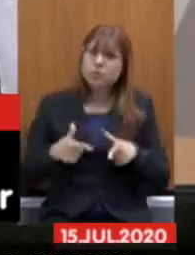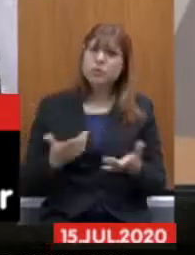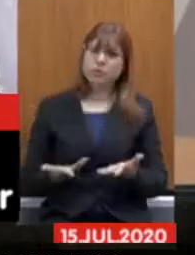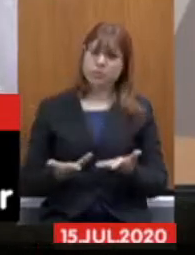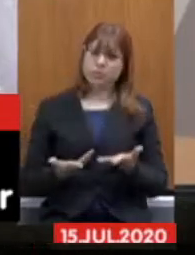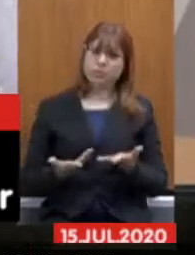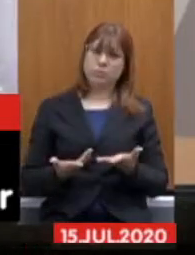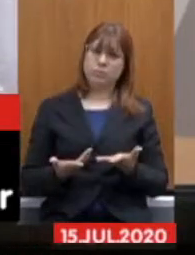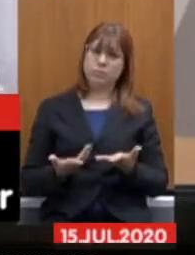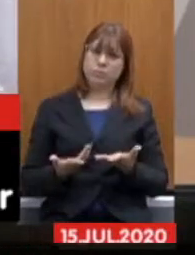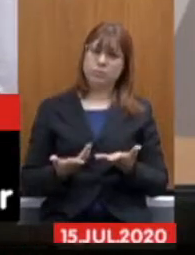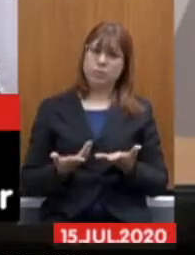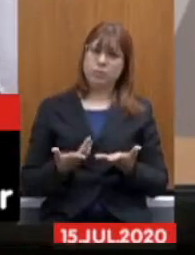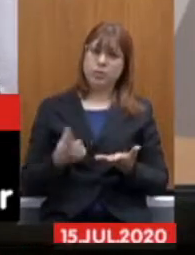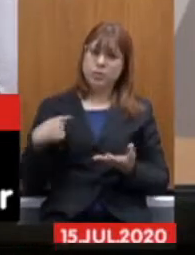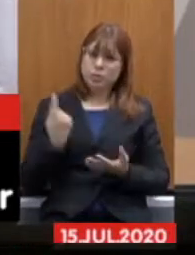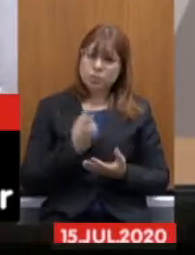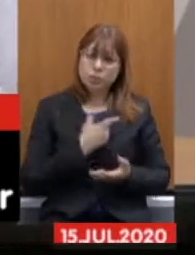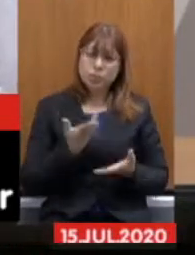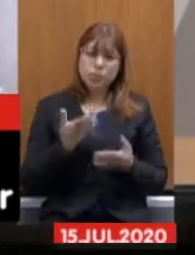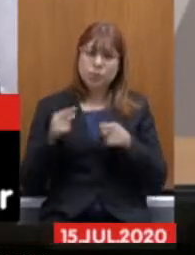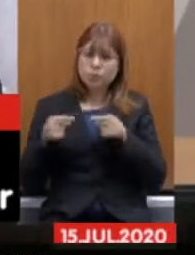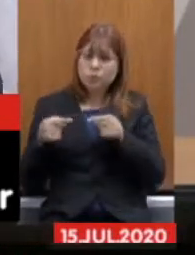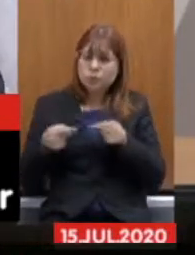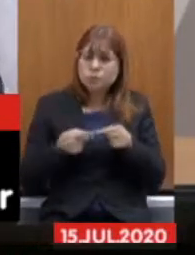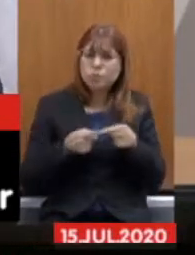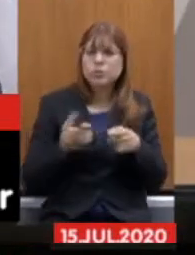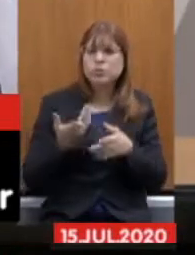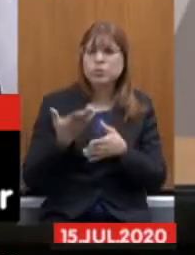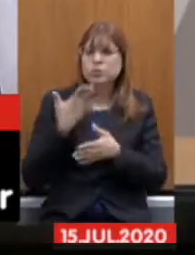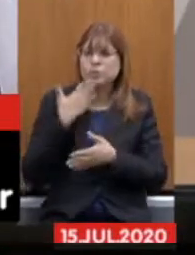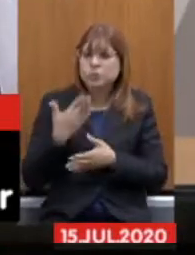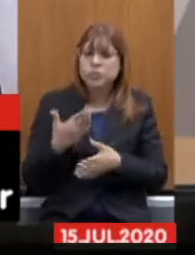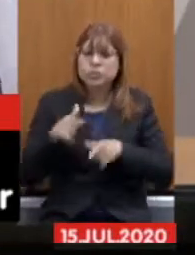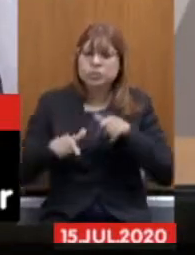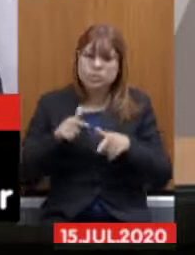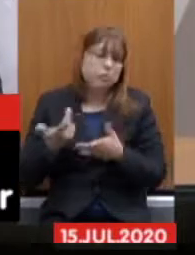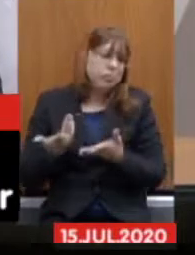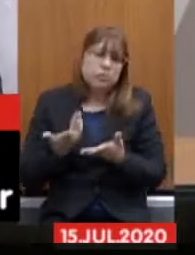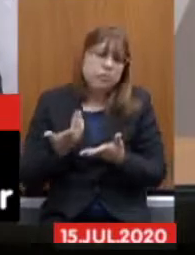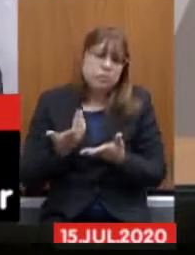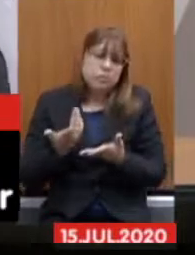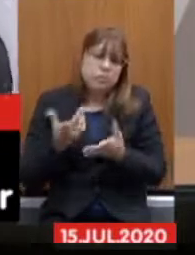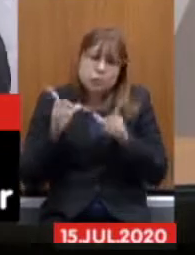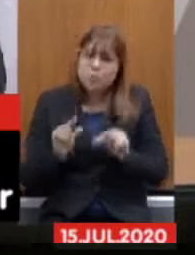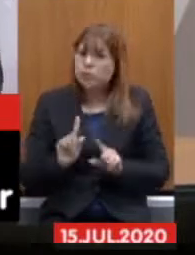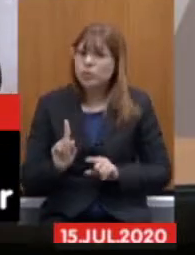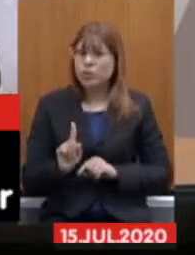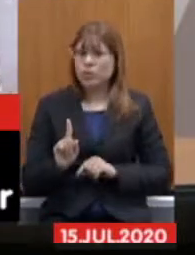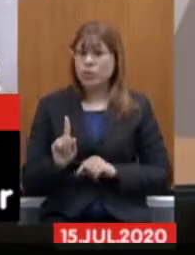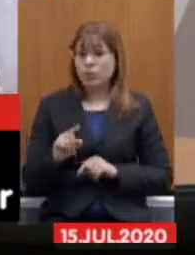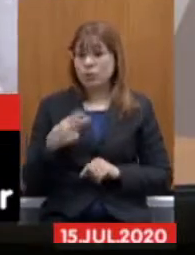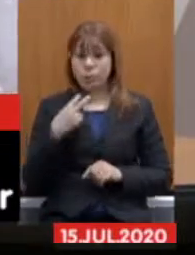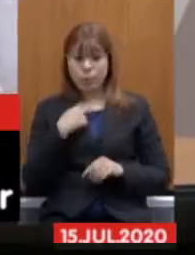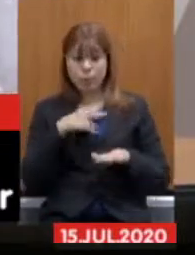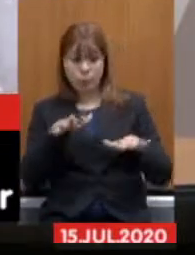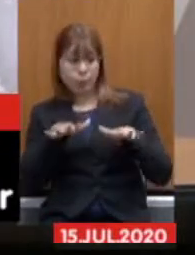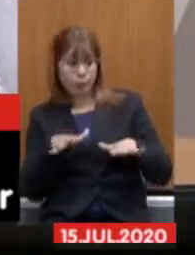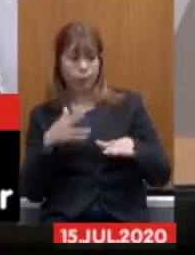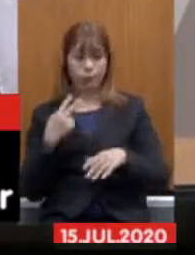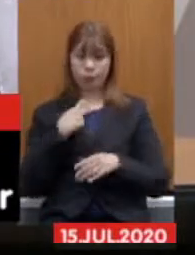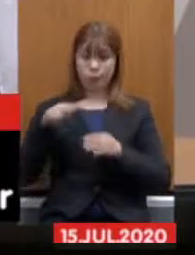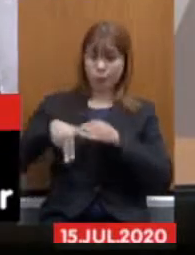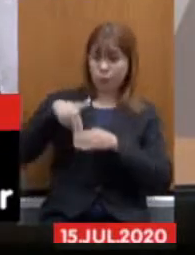não reduza ainda mais nossas prerrogativas pois se não podemos fazer audiências públicas se não podemos usar a